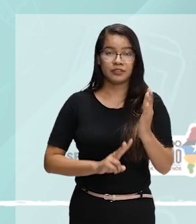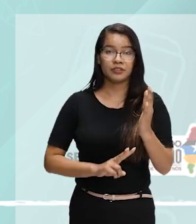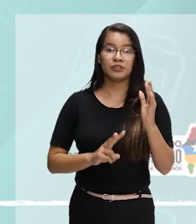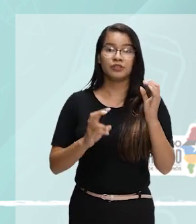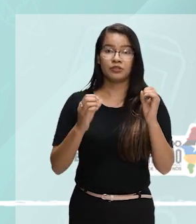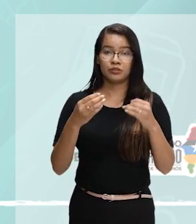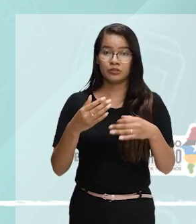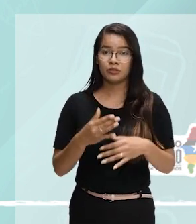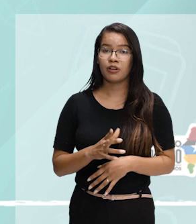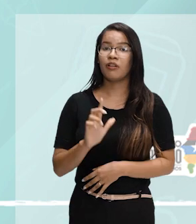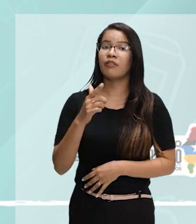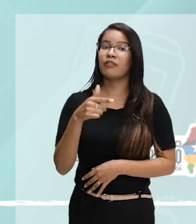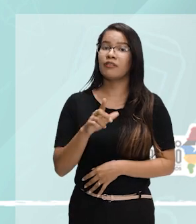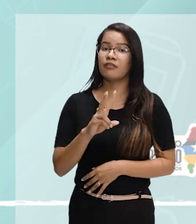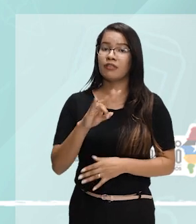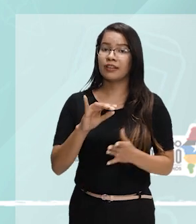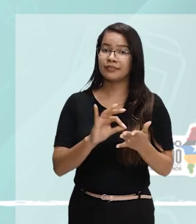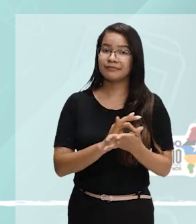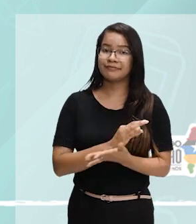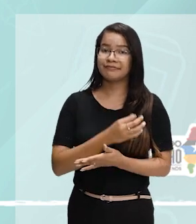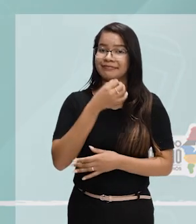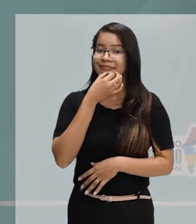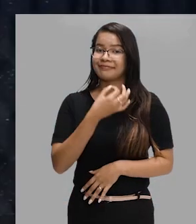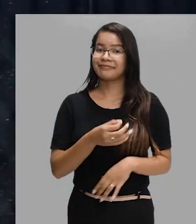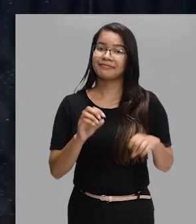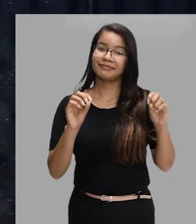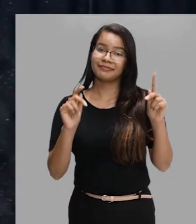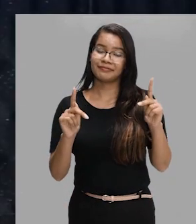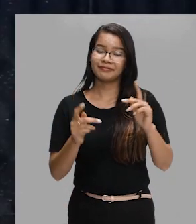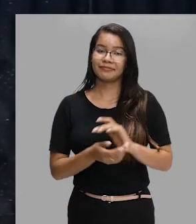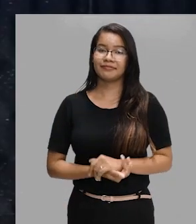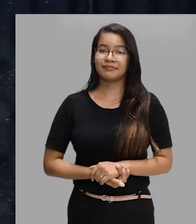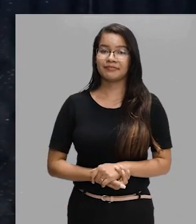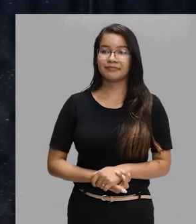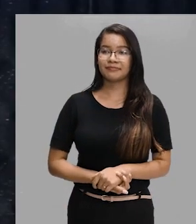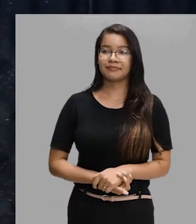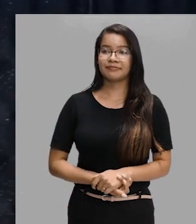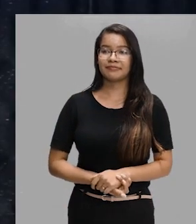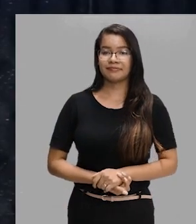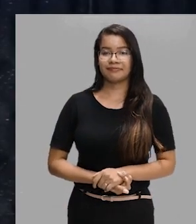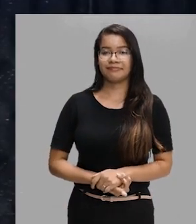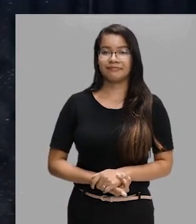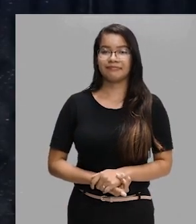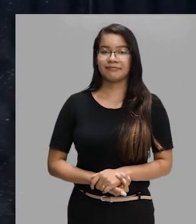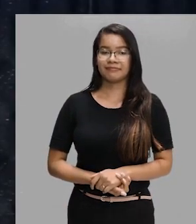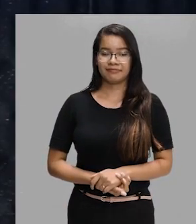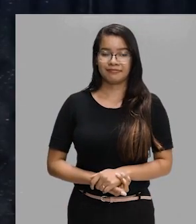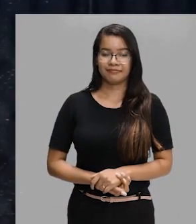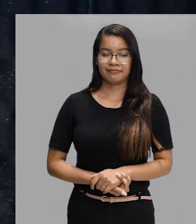tá bom? Vamos acompanhar? Coloca aí na tela para mim, por favor, editor.